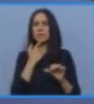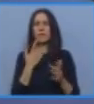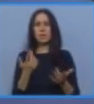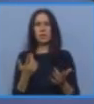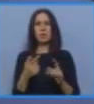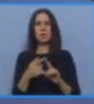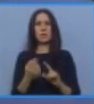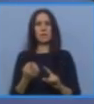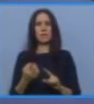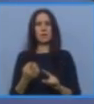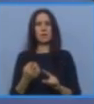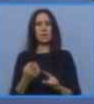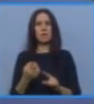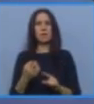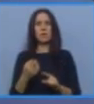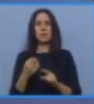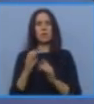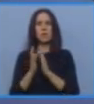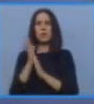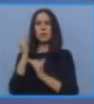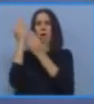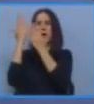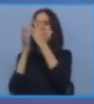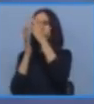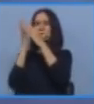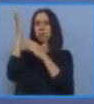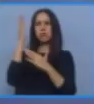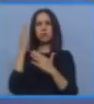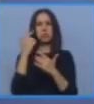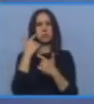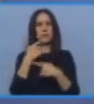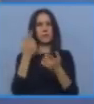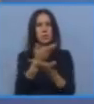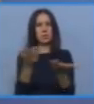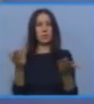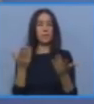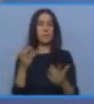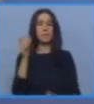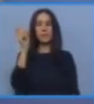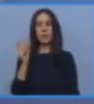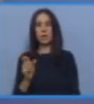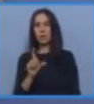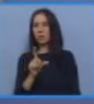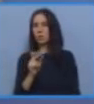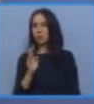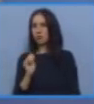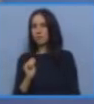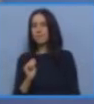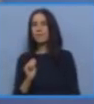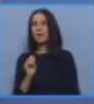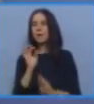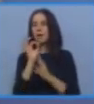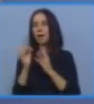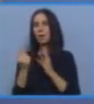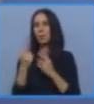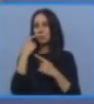uma manifestação da transcendência de Deus. Ora bem, Lucas traz para este relato alguns desses elementos.